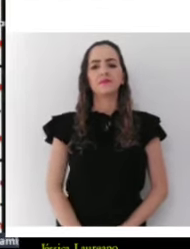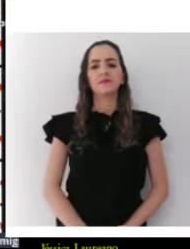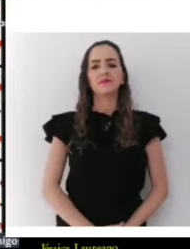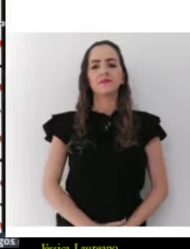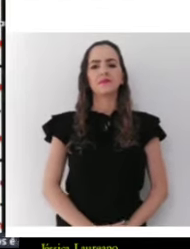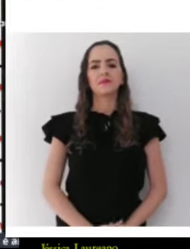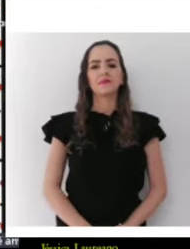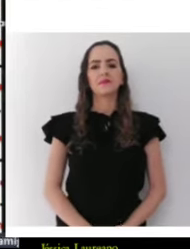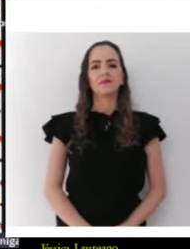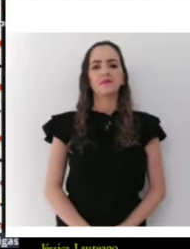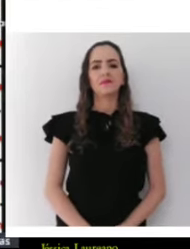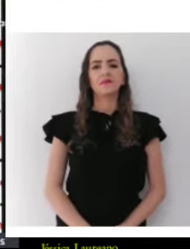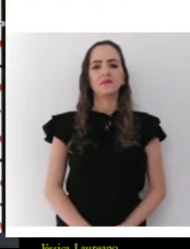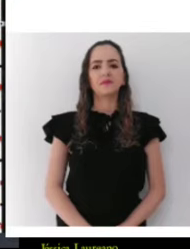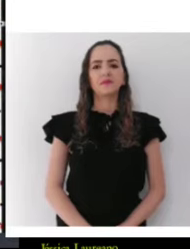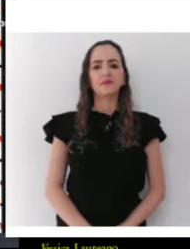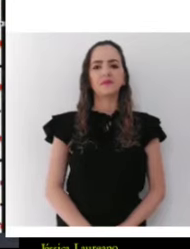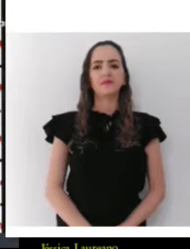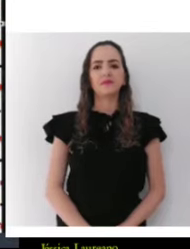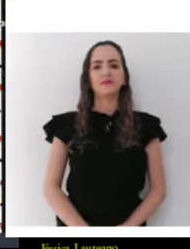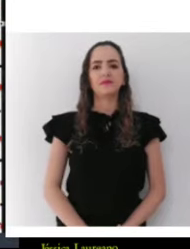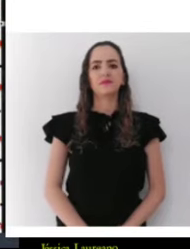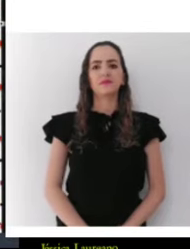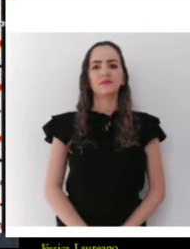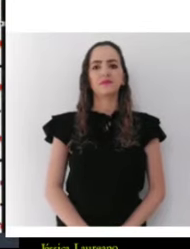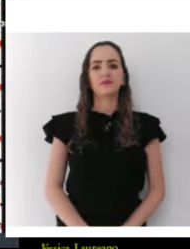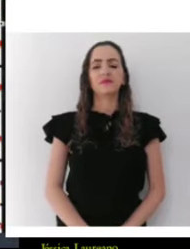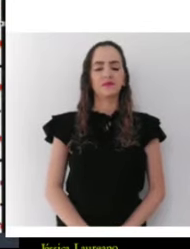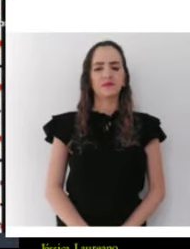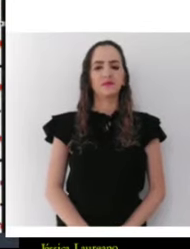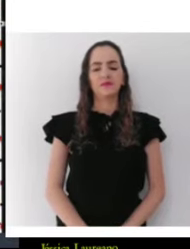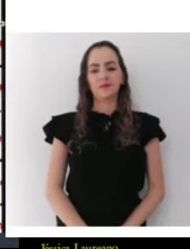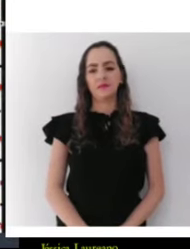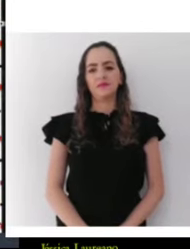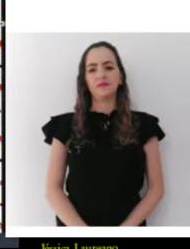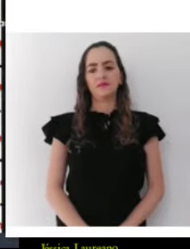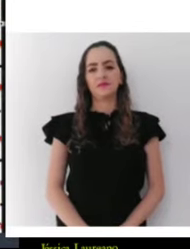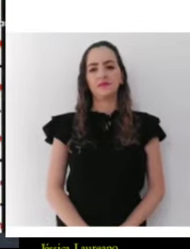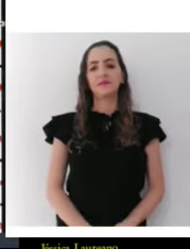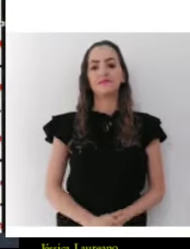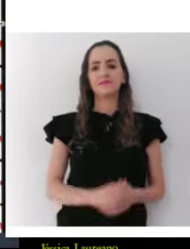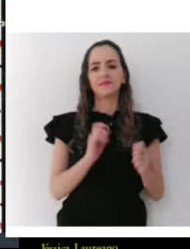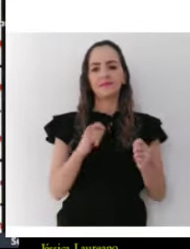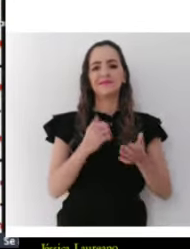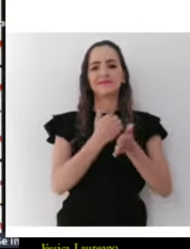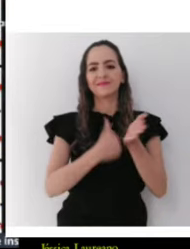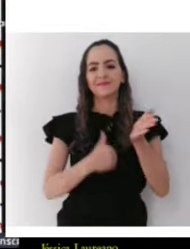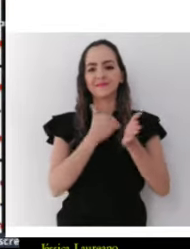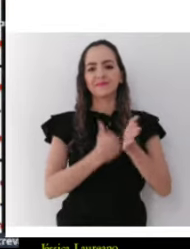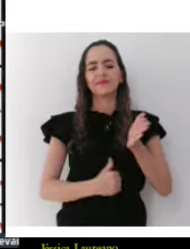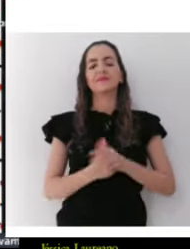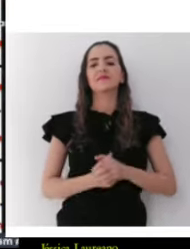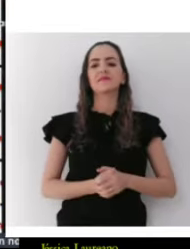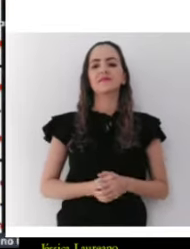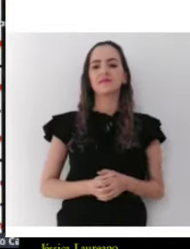2.000. Aí, 2.000 menos 200. Aí eu vou fazendo por subtração sucessiva. Aí ainda falta 1.800